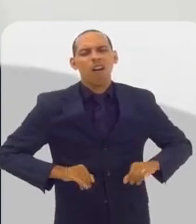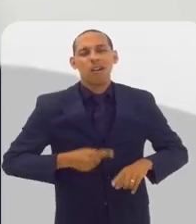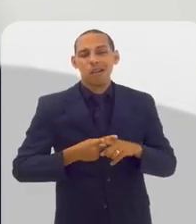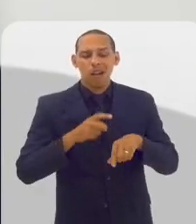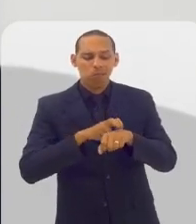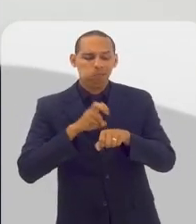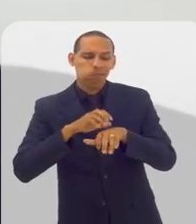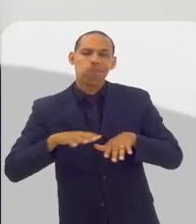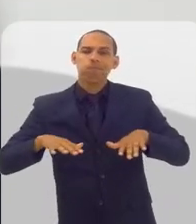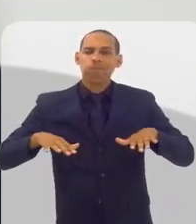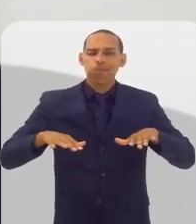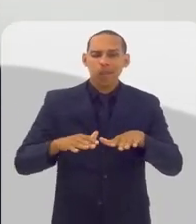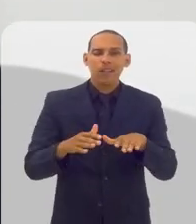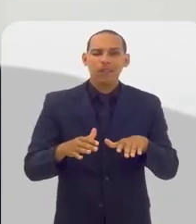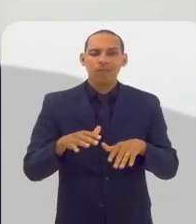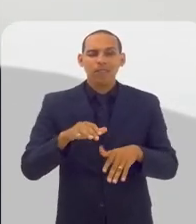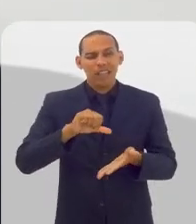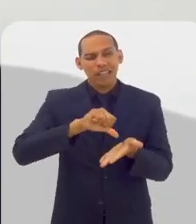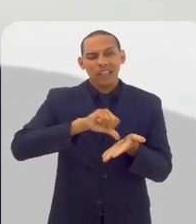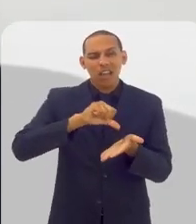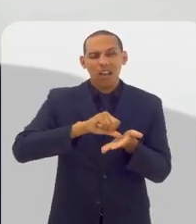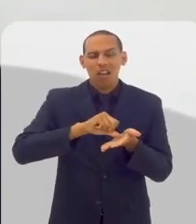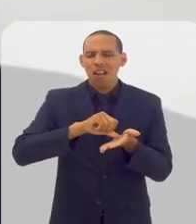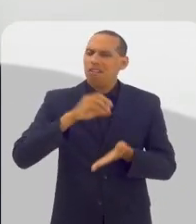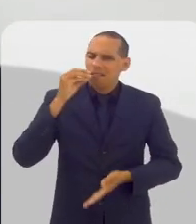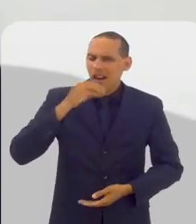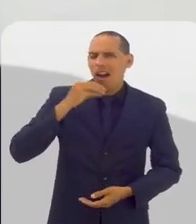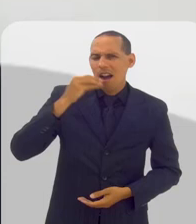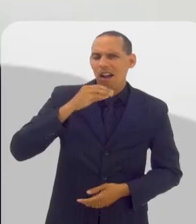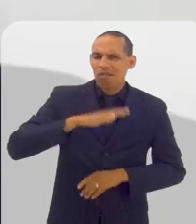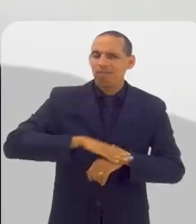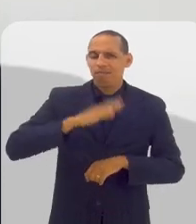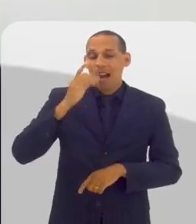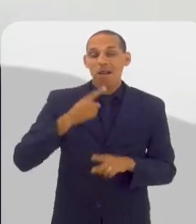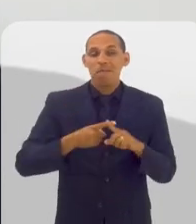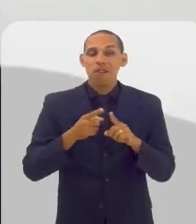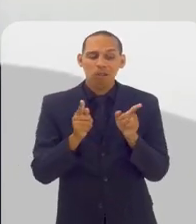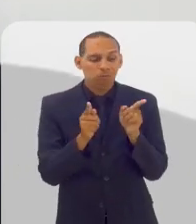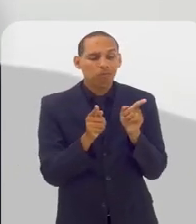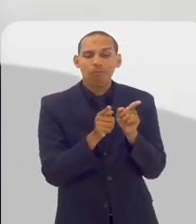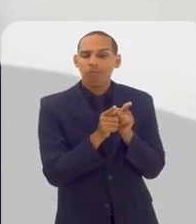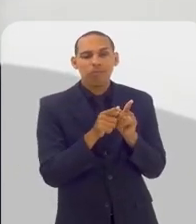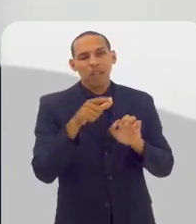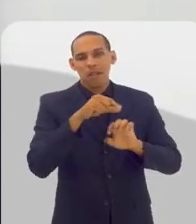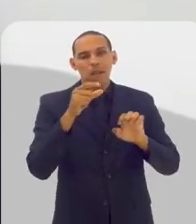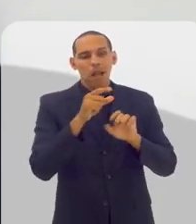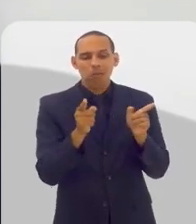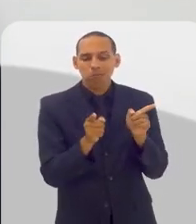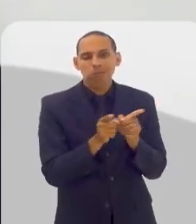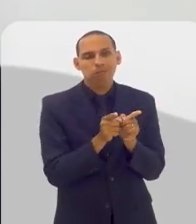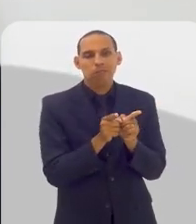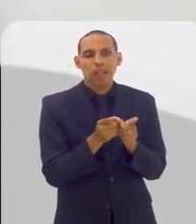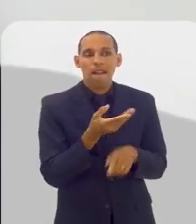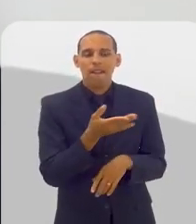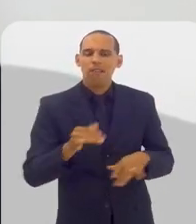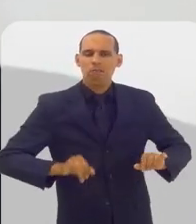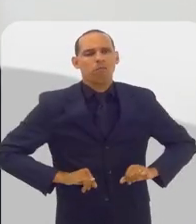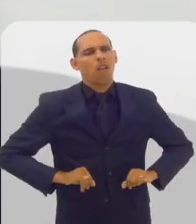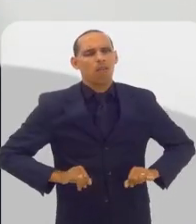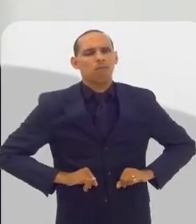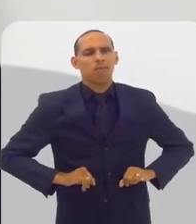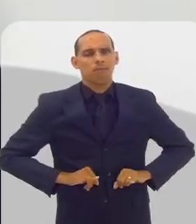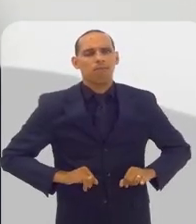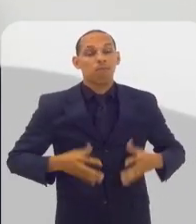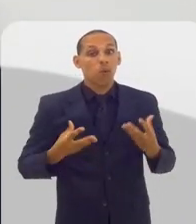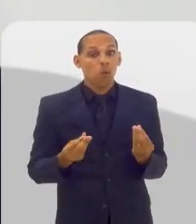sofreram muito com a pandemia são é um setor mais frágil porque são pequenos empresários